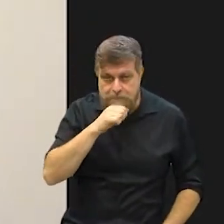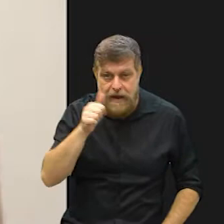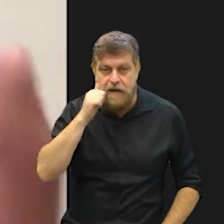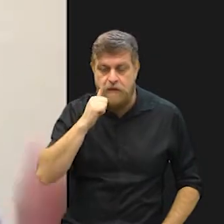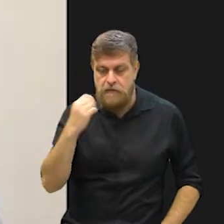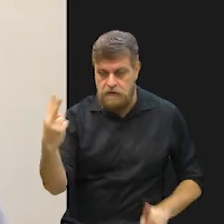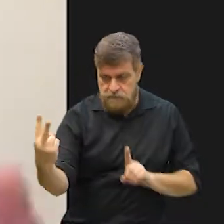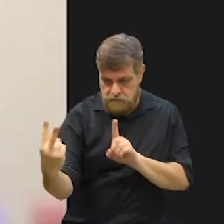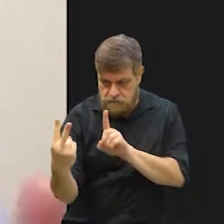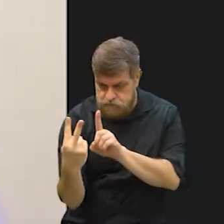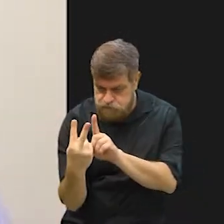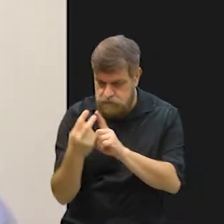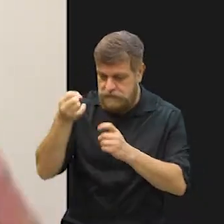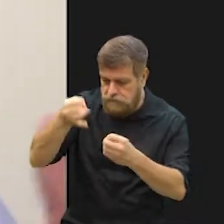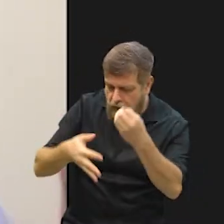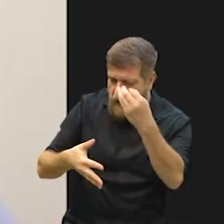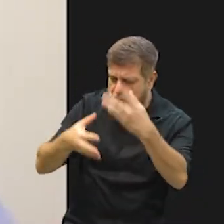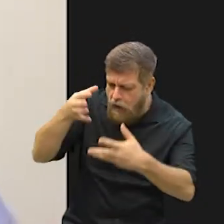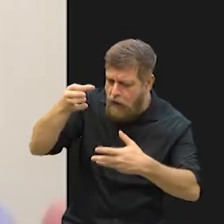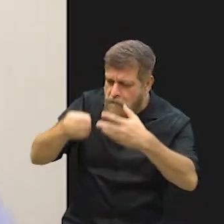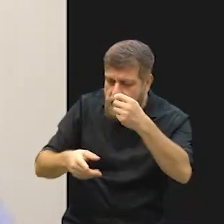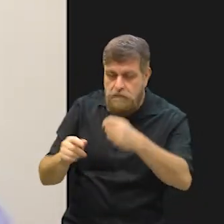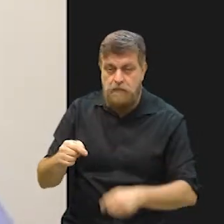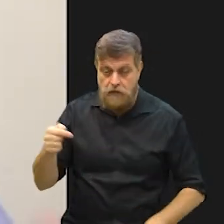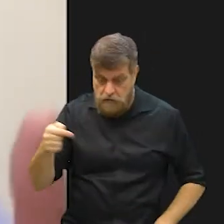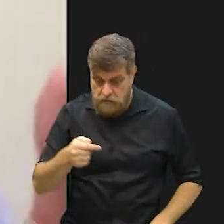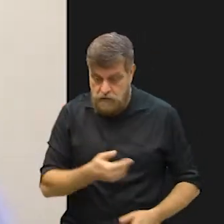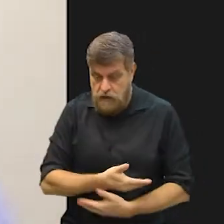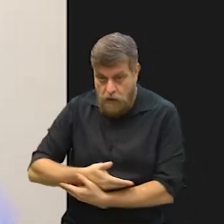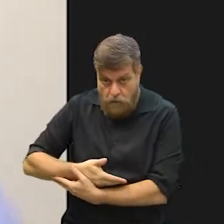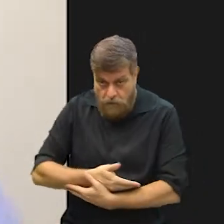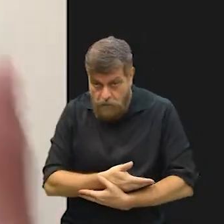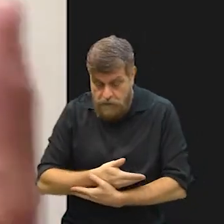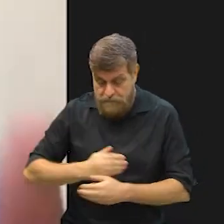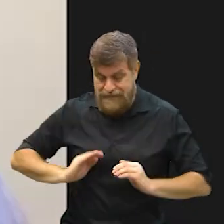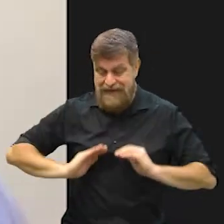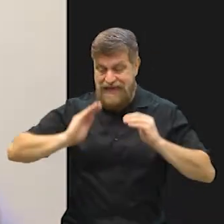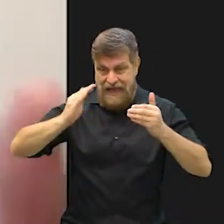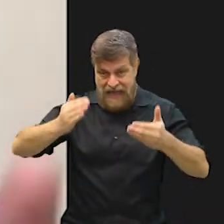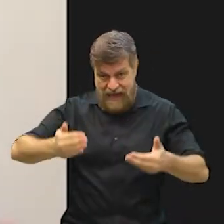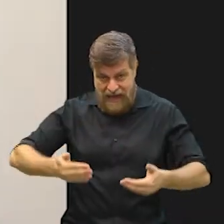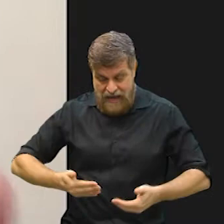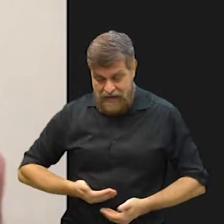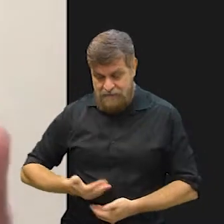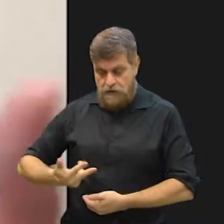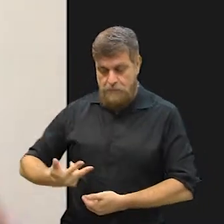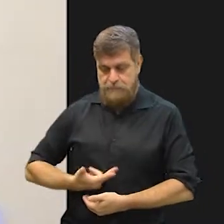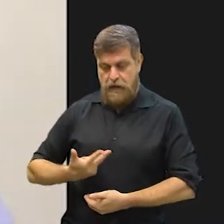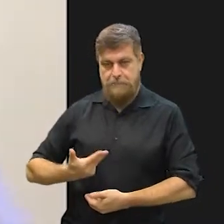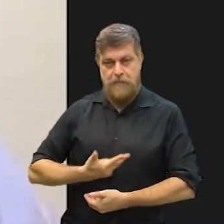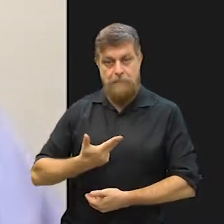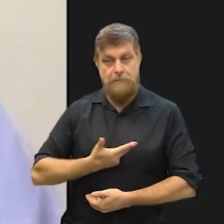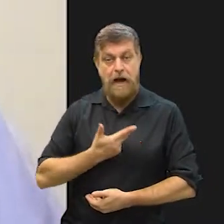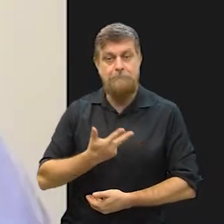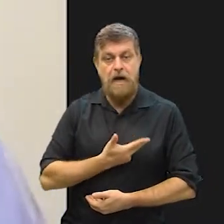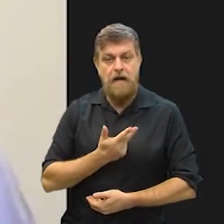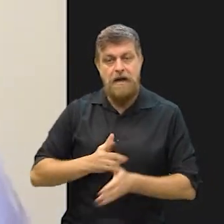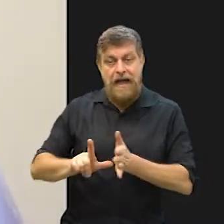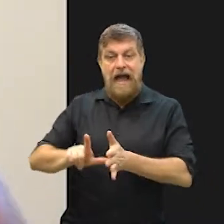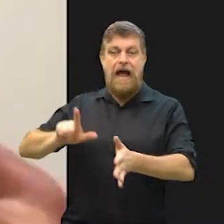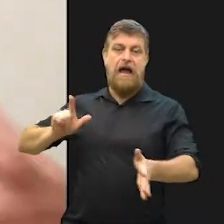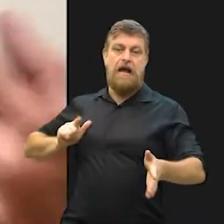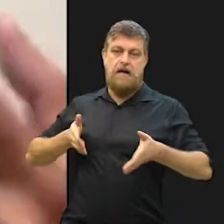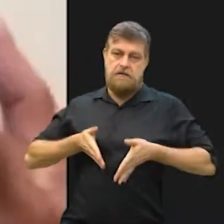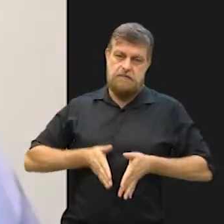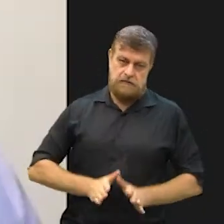pais que vantagens esse bebê teria de se submeter a uma correção cirúrgica antes de nascer.